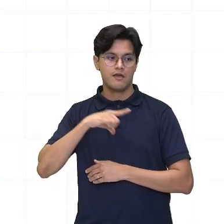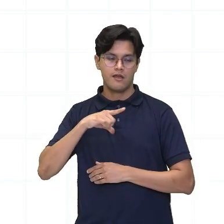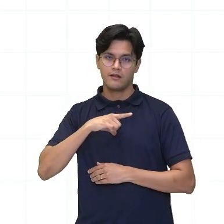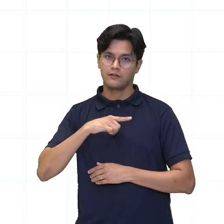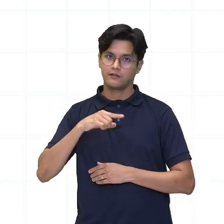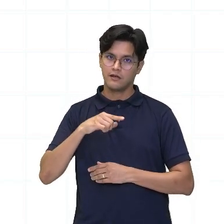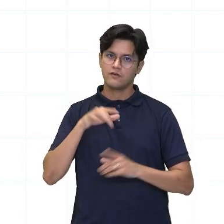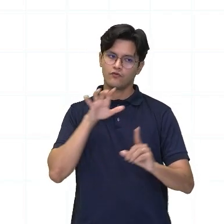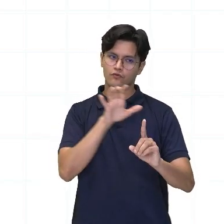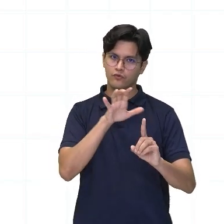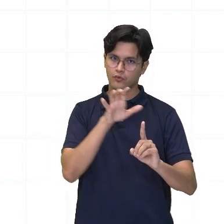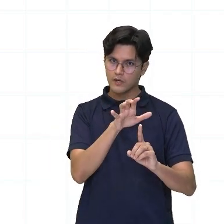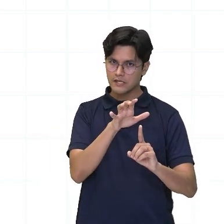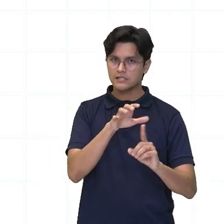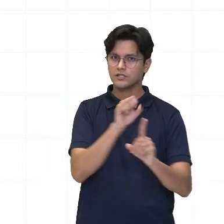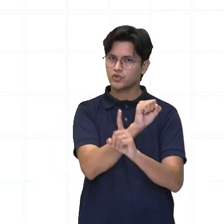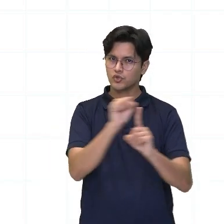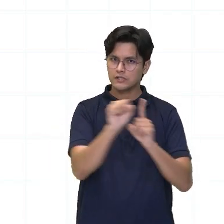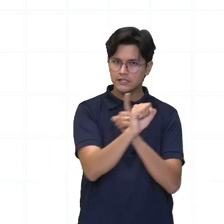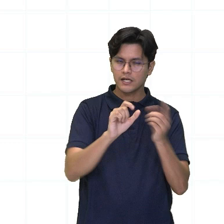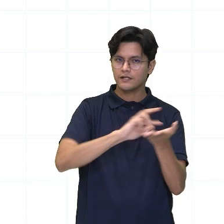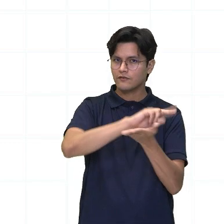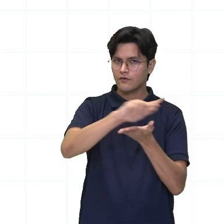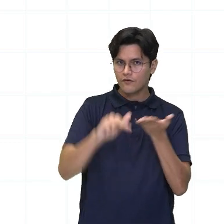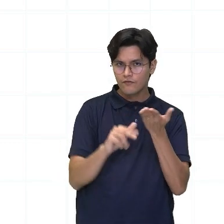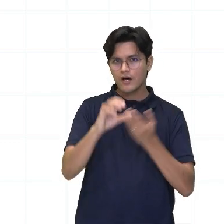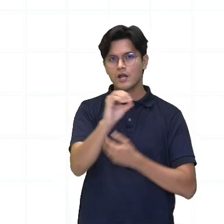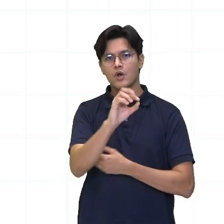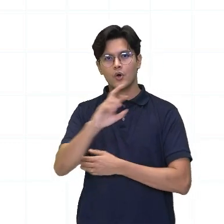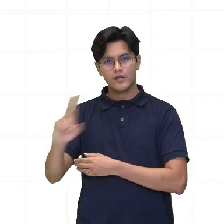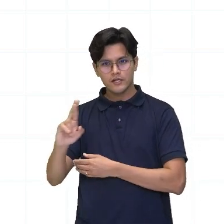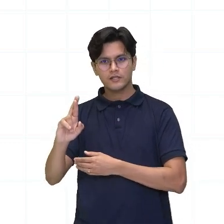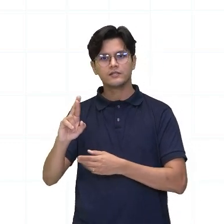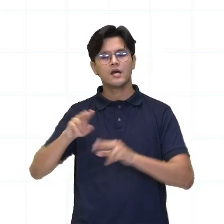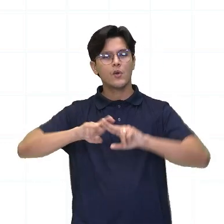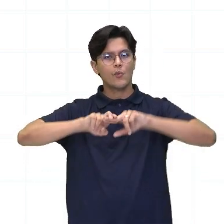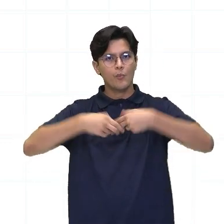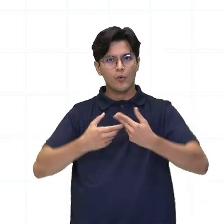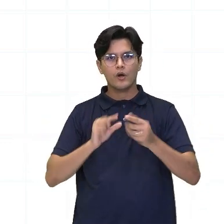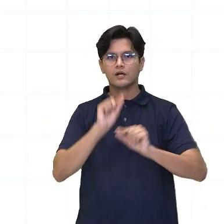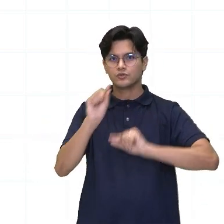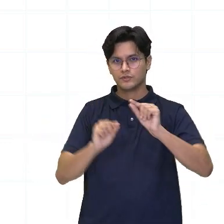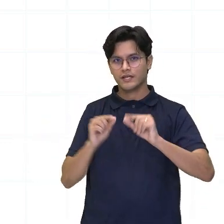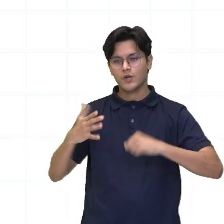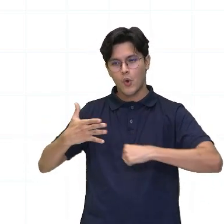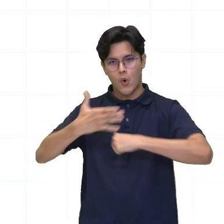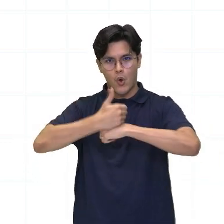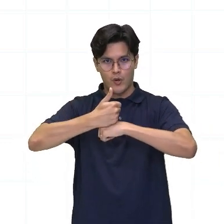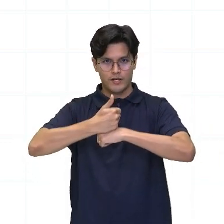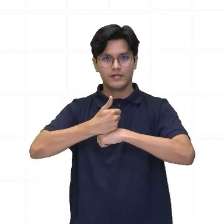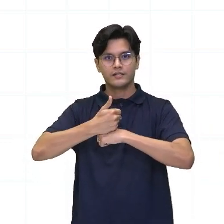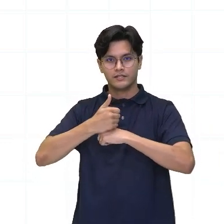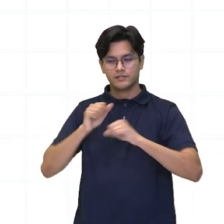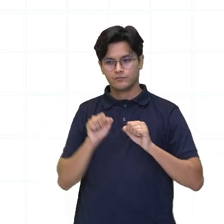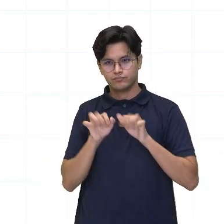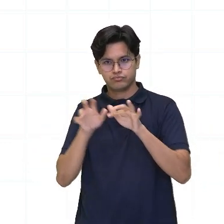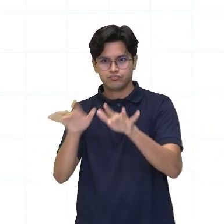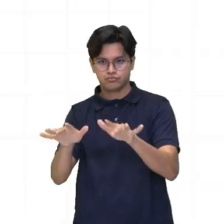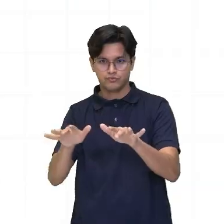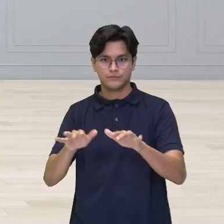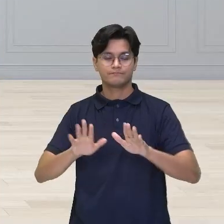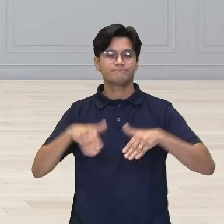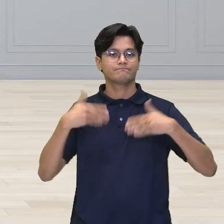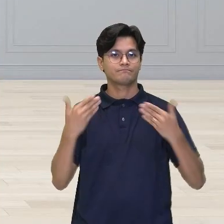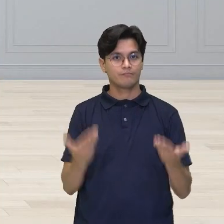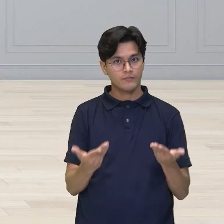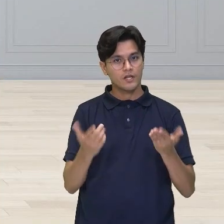sociedades não ocidentais por conta das conquistas do colonialismo. Então, já mostramos para vocês